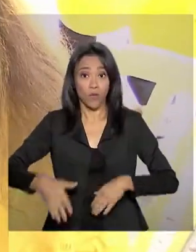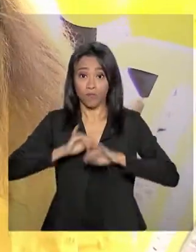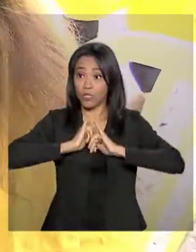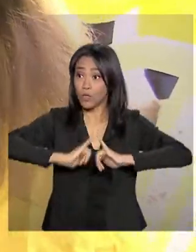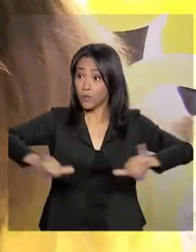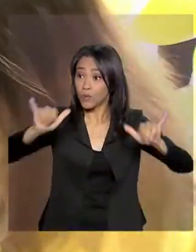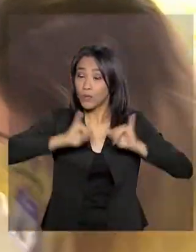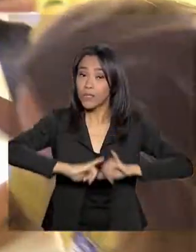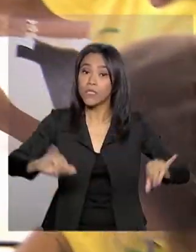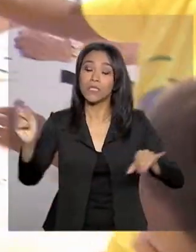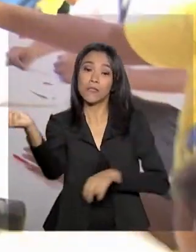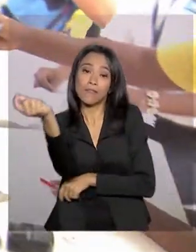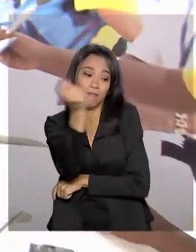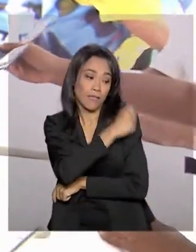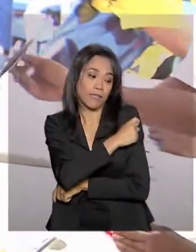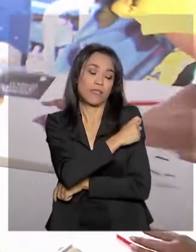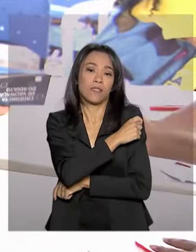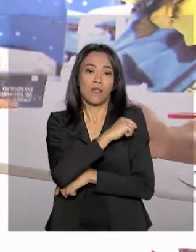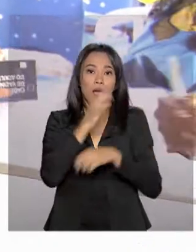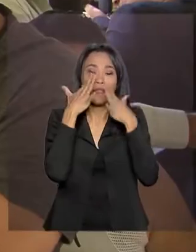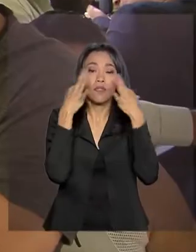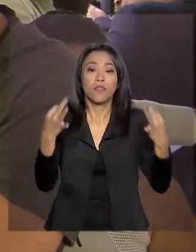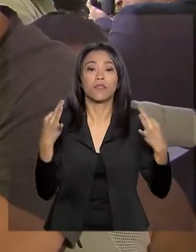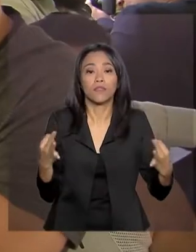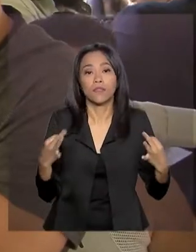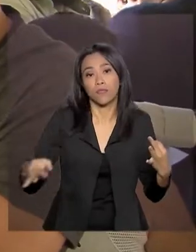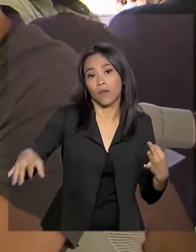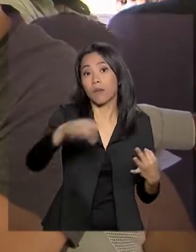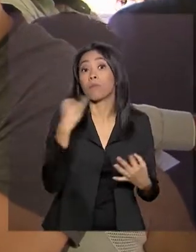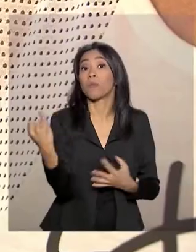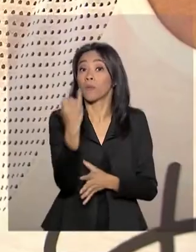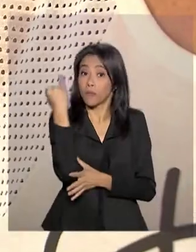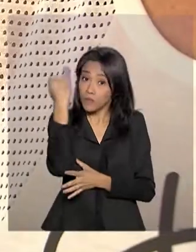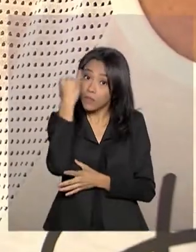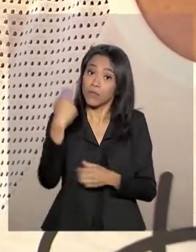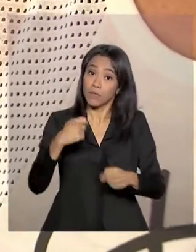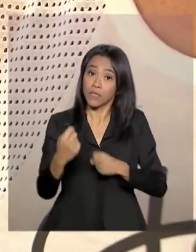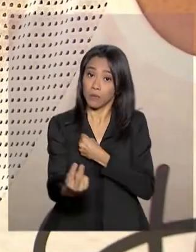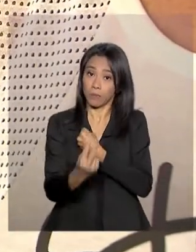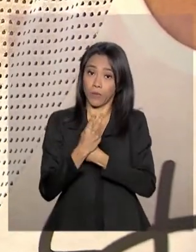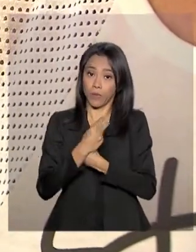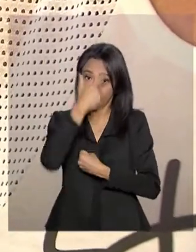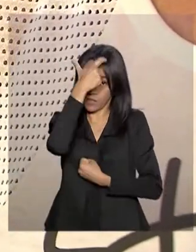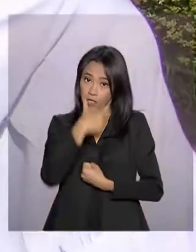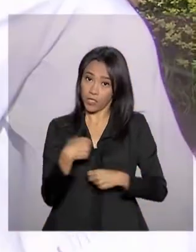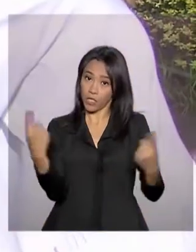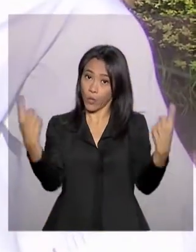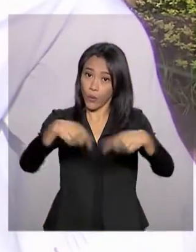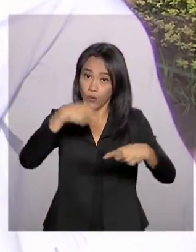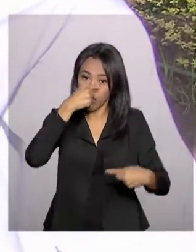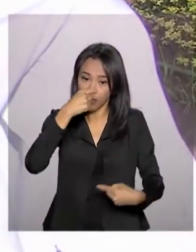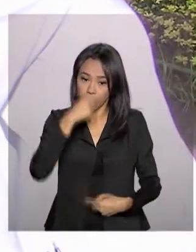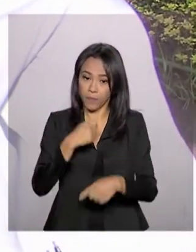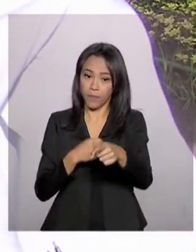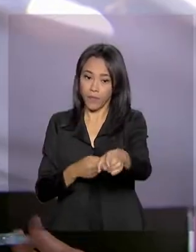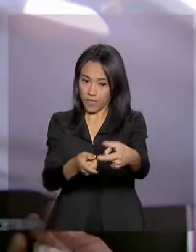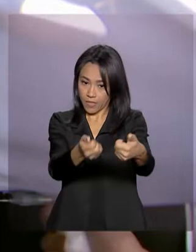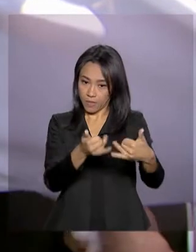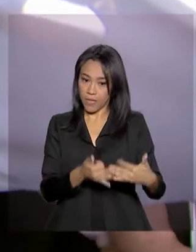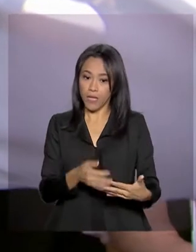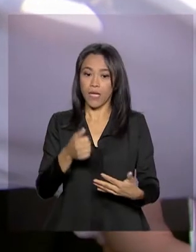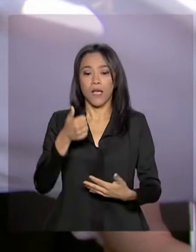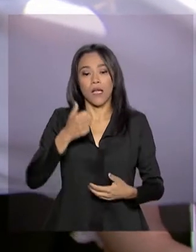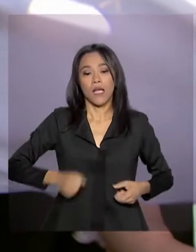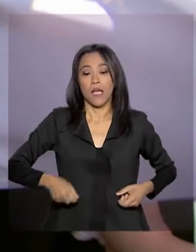A intenção foi alertar a população sobre a importância da imunização contra a gripe. Meu pai é cadeirante, minha mãe